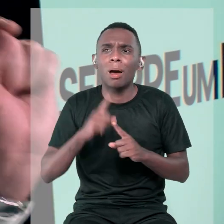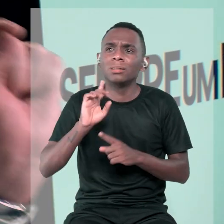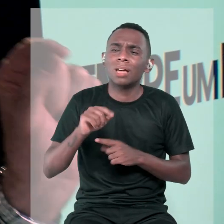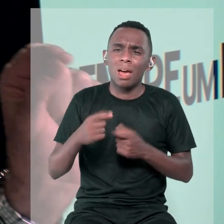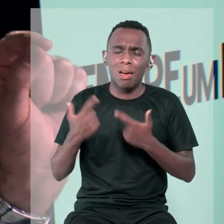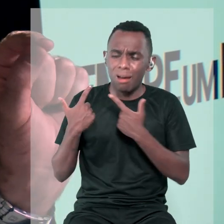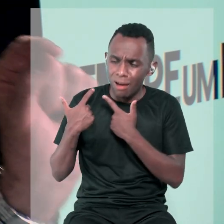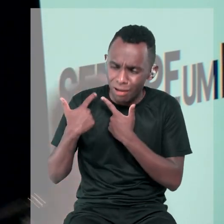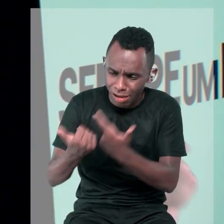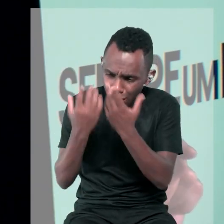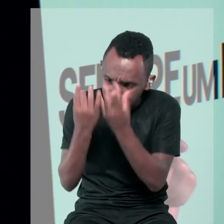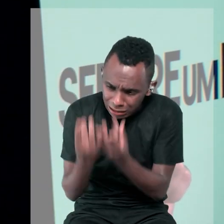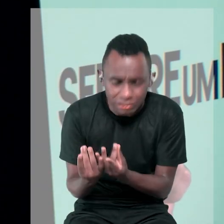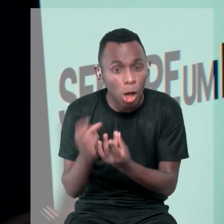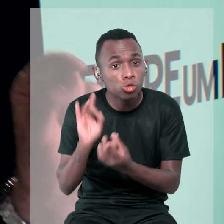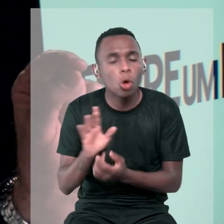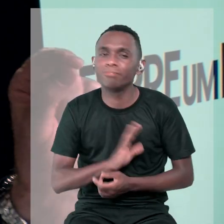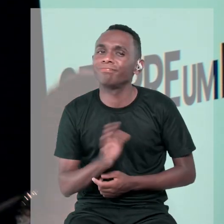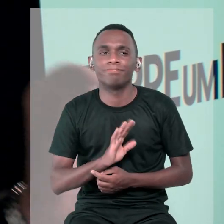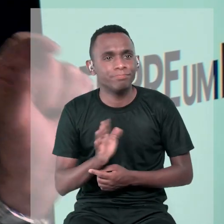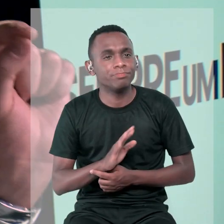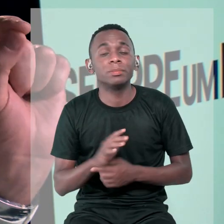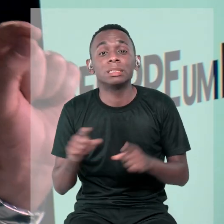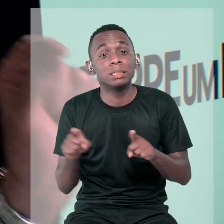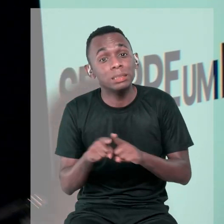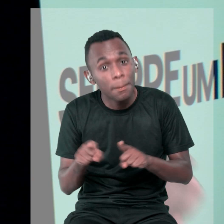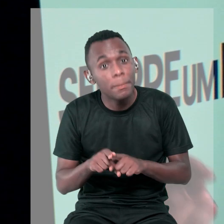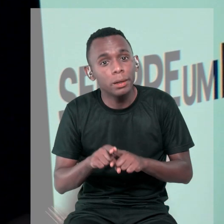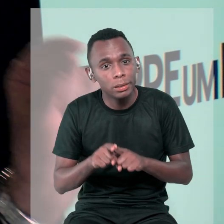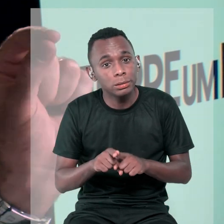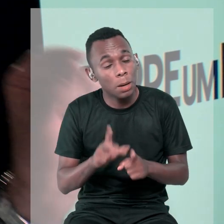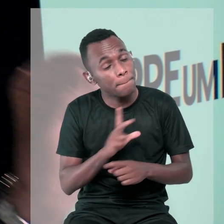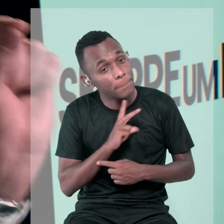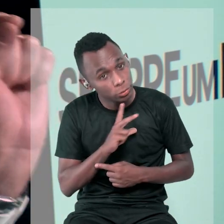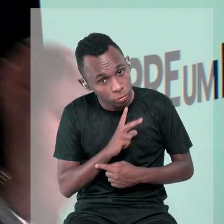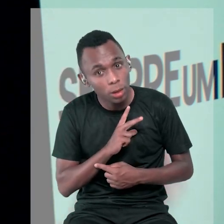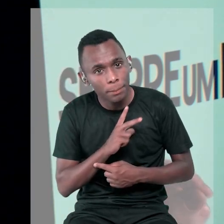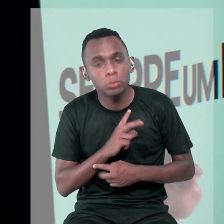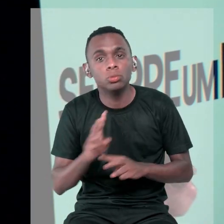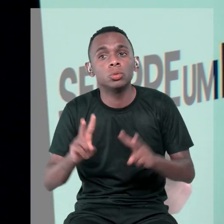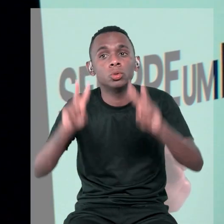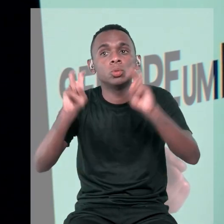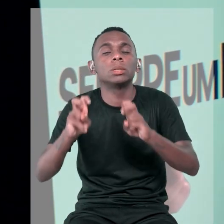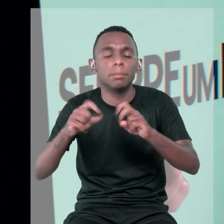à técnica da guerra somente. Ela dizia respeito, particularmente, à questão